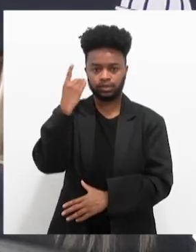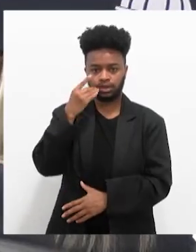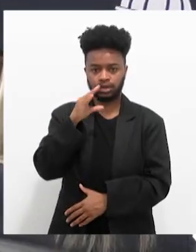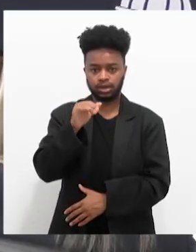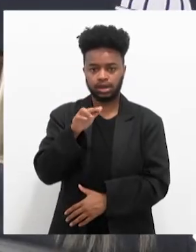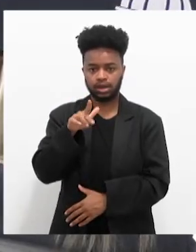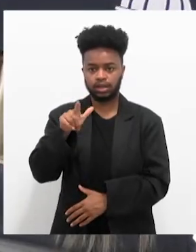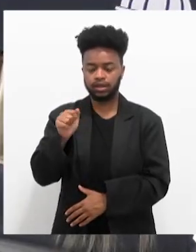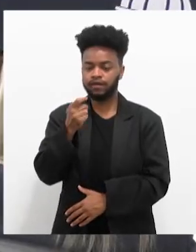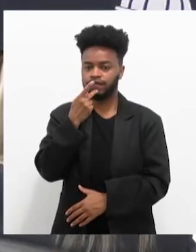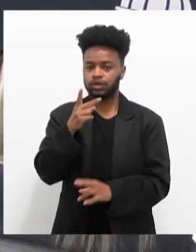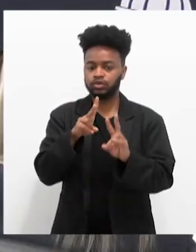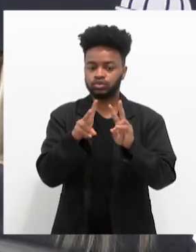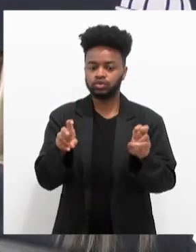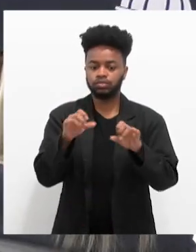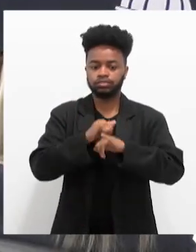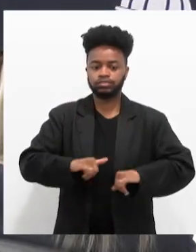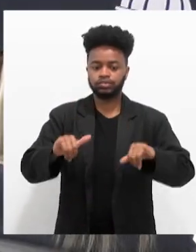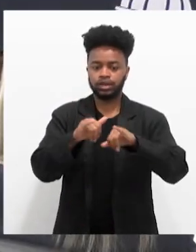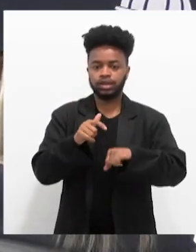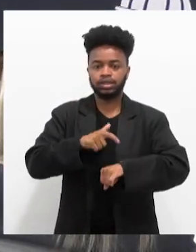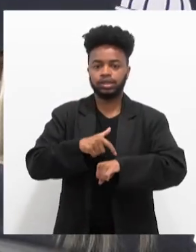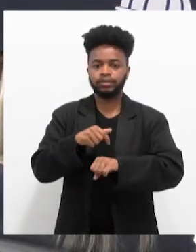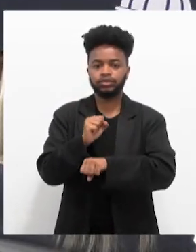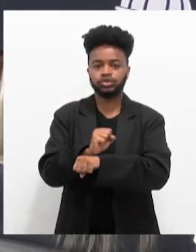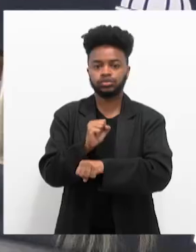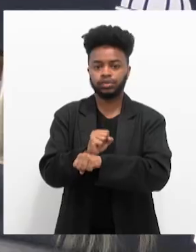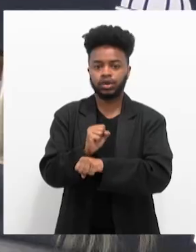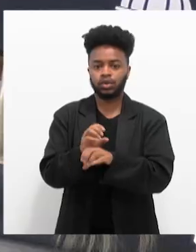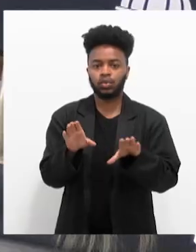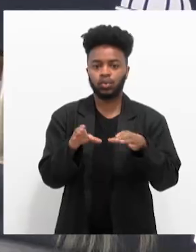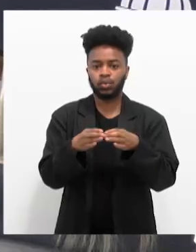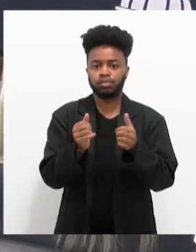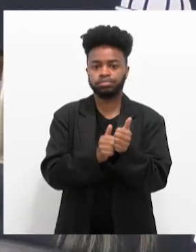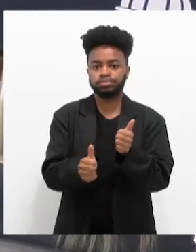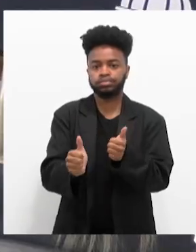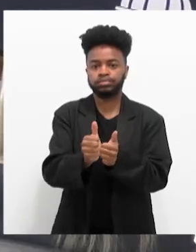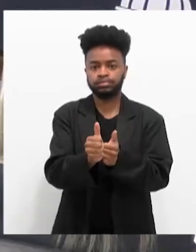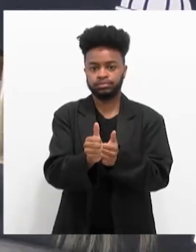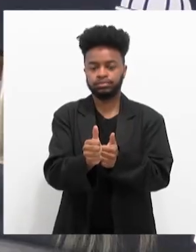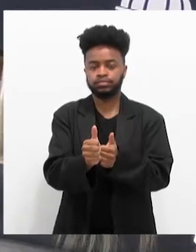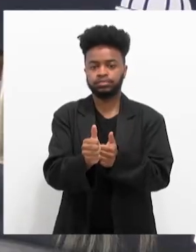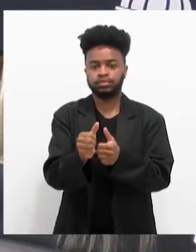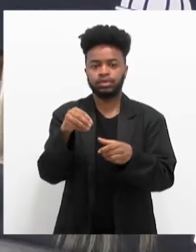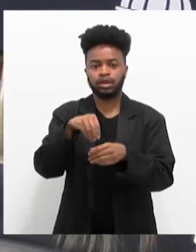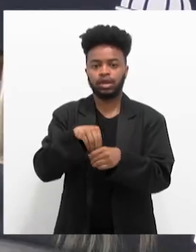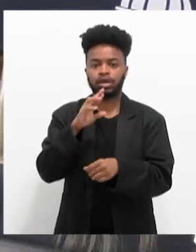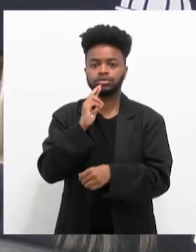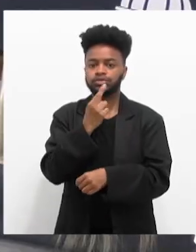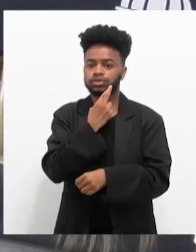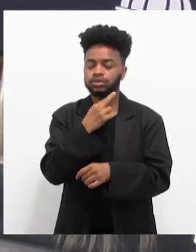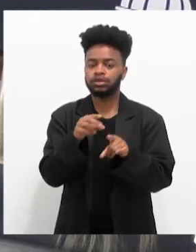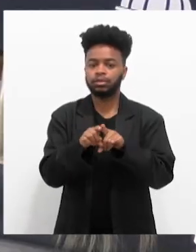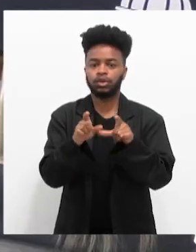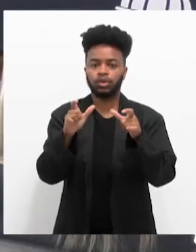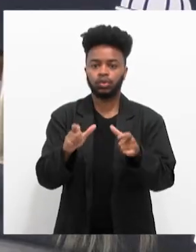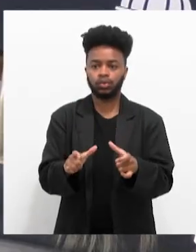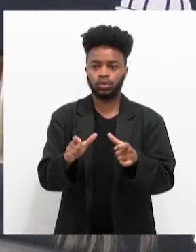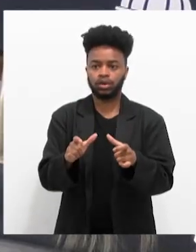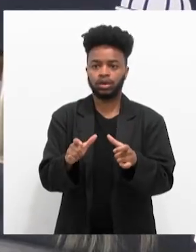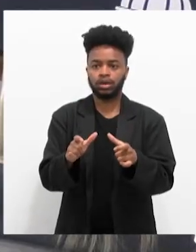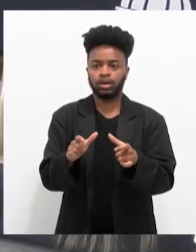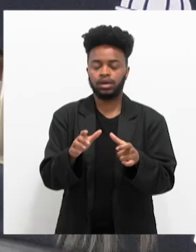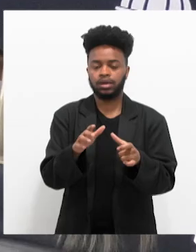dispõe sobre a divulgação do tempo de espera para atendimento de grupos prioritários em restaurantes e estabelecimentos congêneres